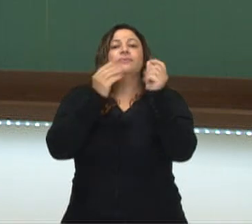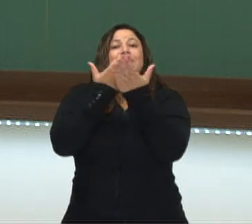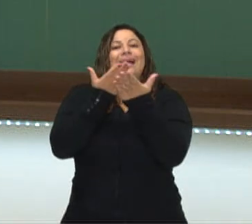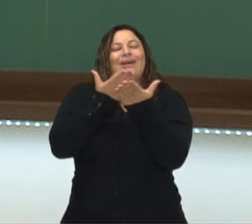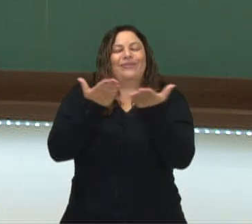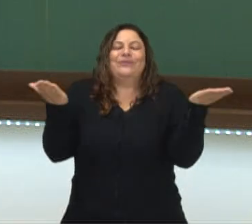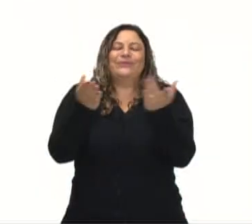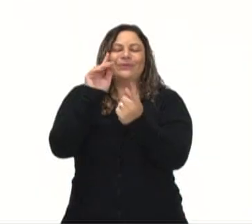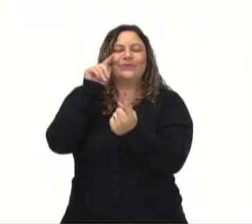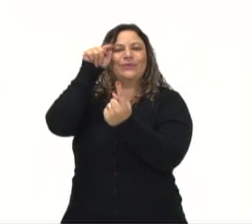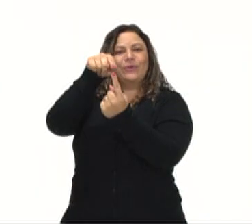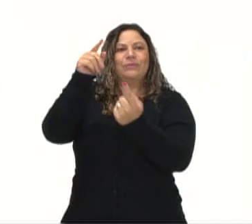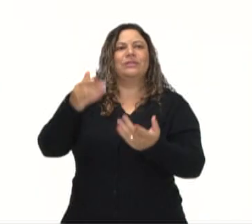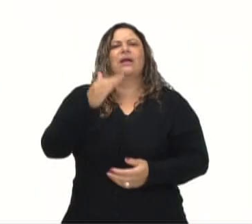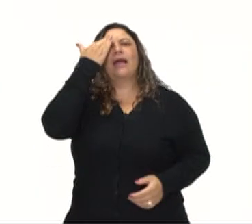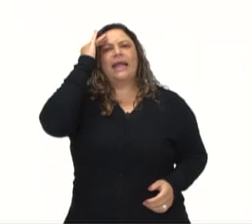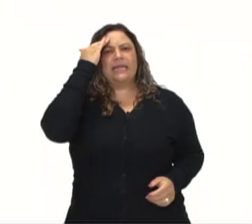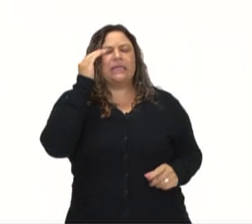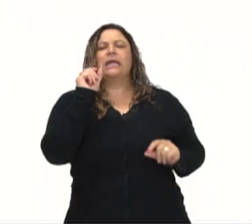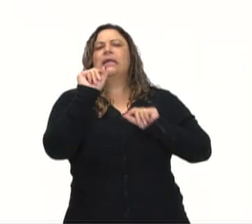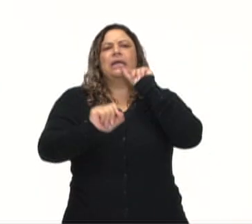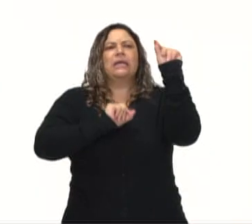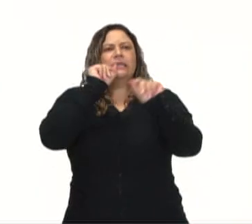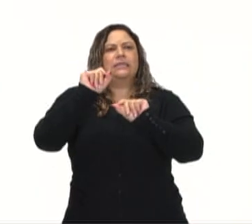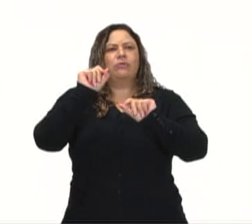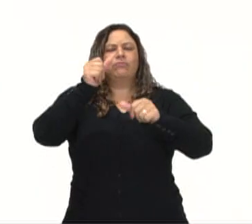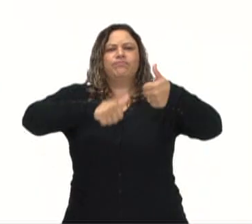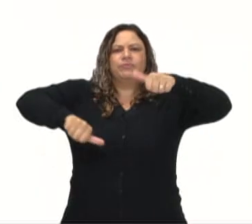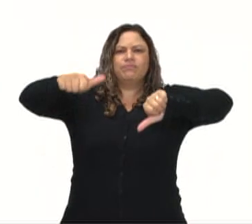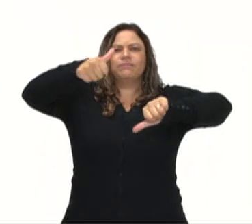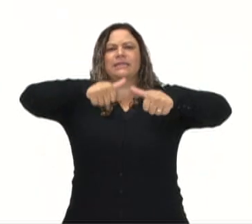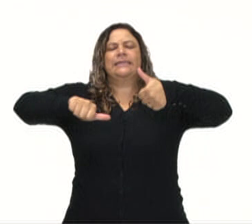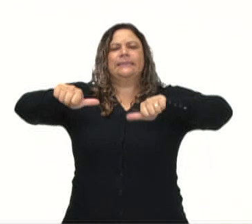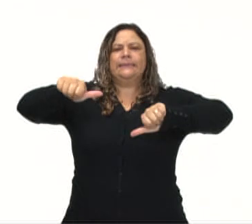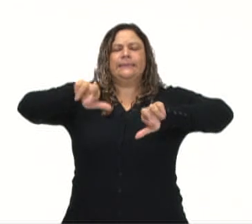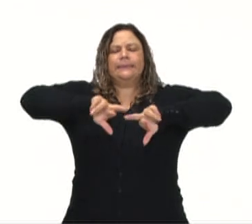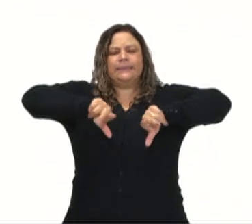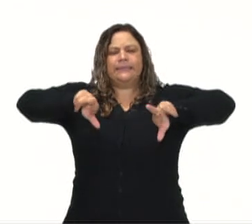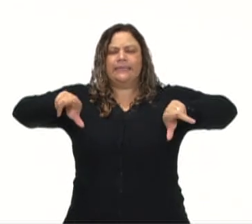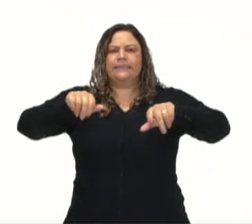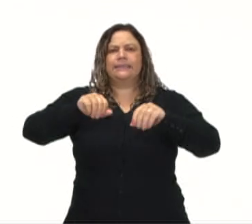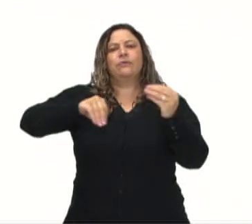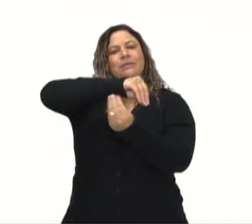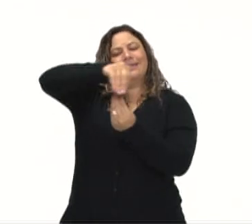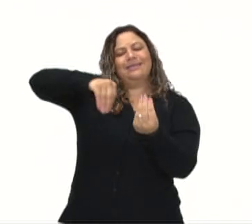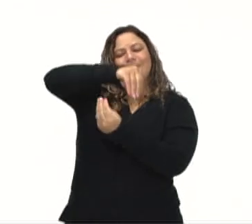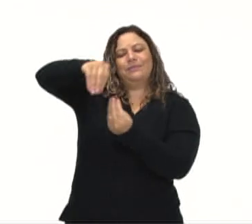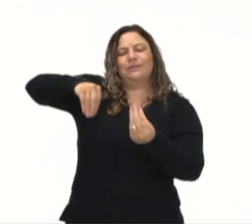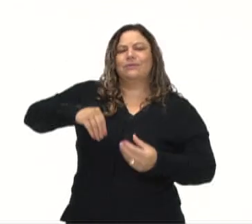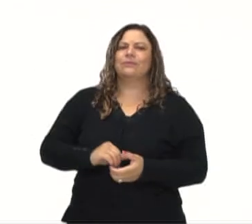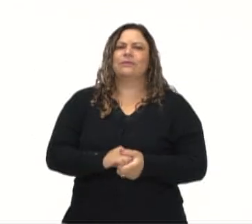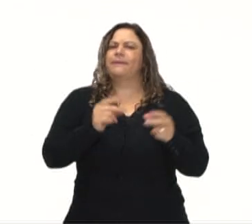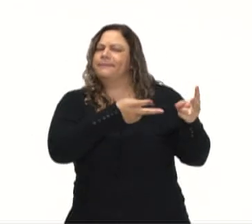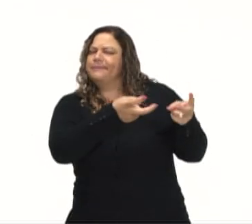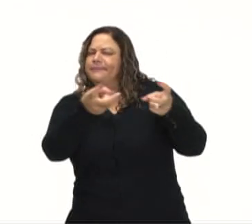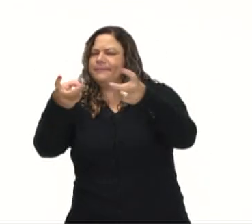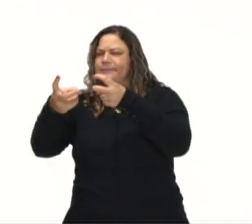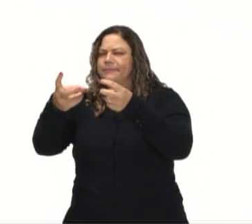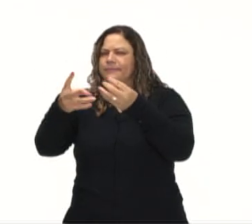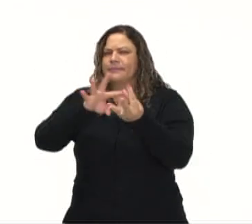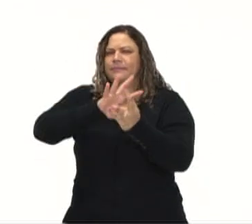hoje, entender a ação e a reação das misturas, perceber as